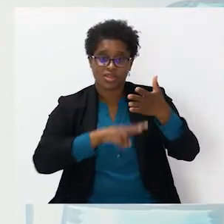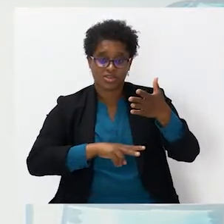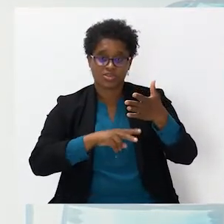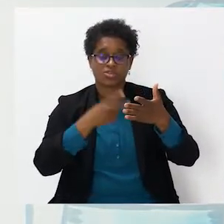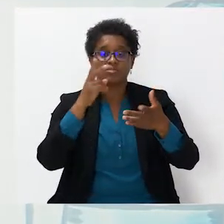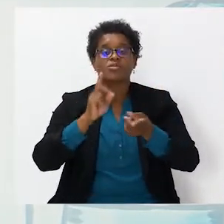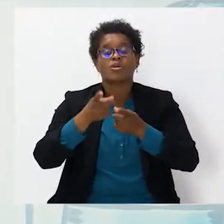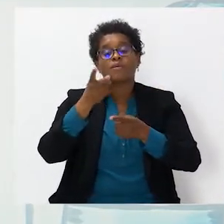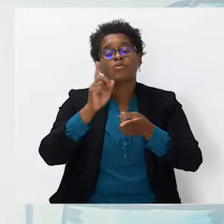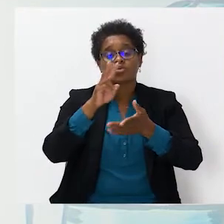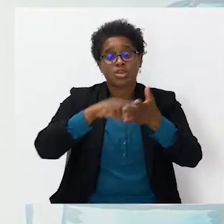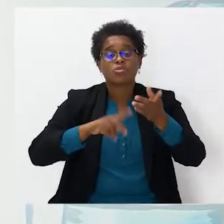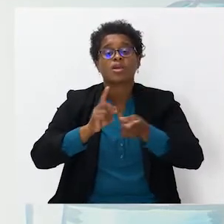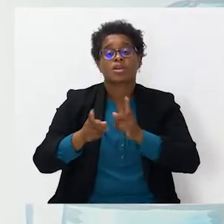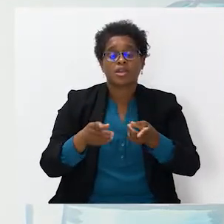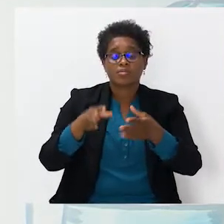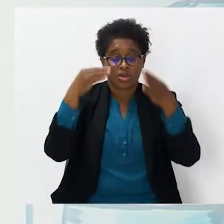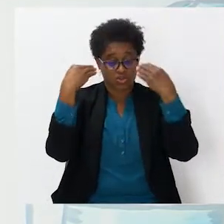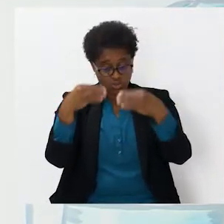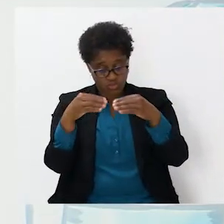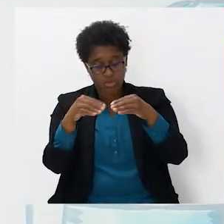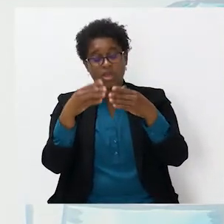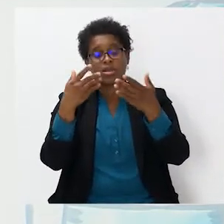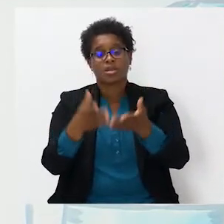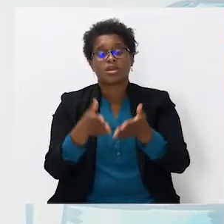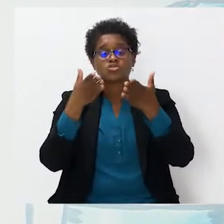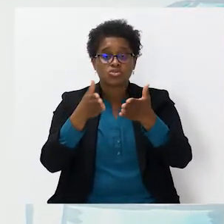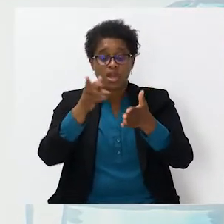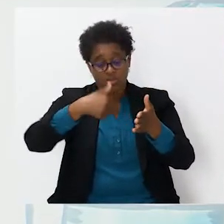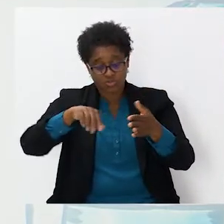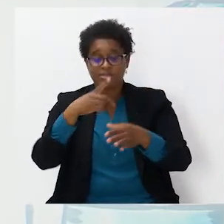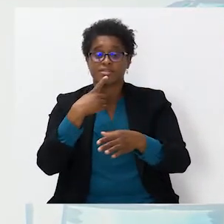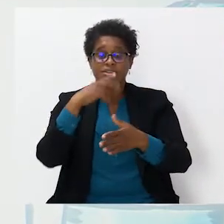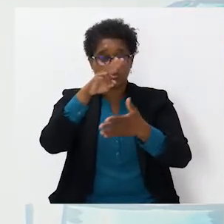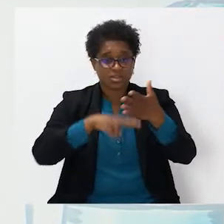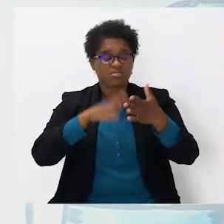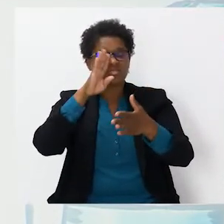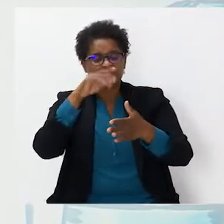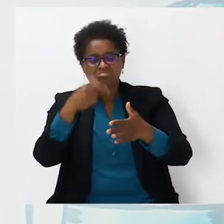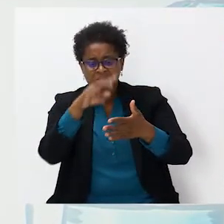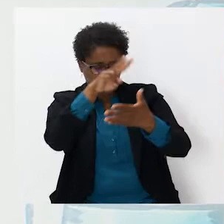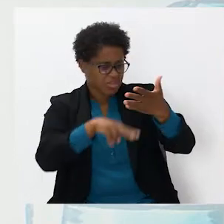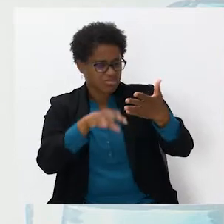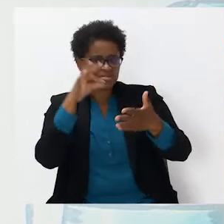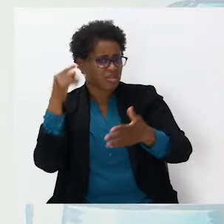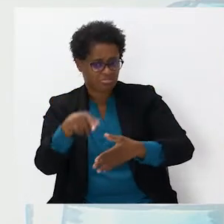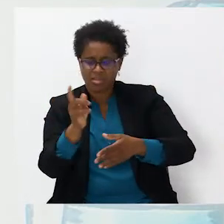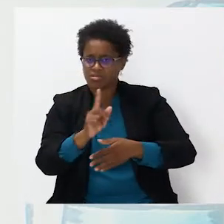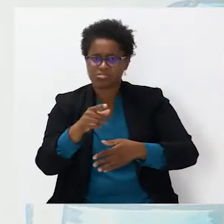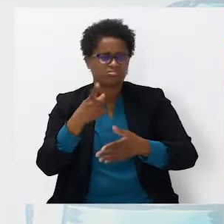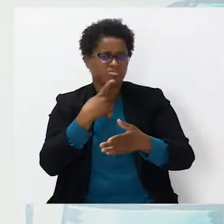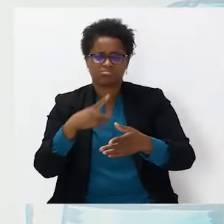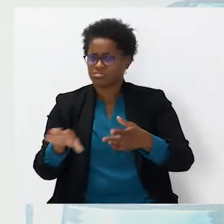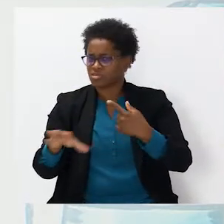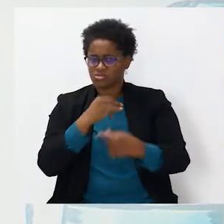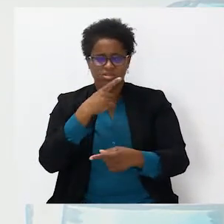para quê? Para nos ajudar a entender o texto. Se temos um texto sem estes sinais, nós não conseguimos